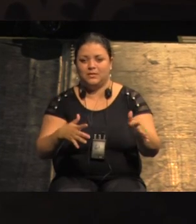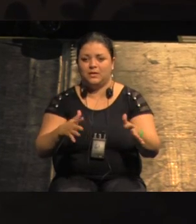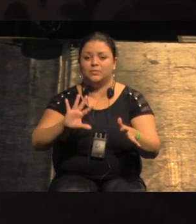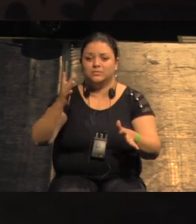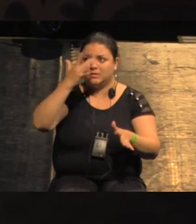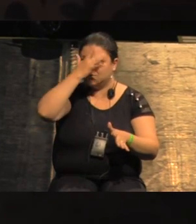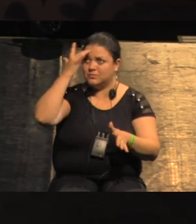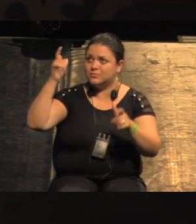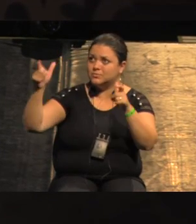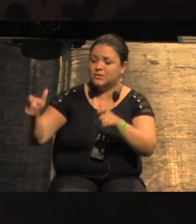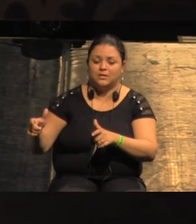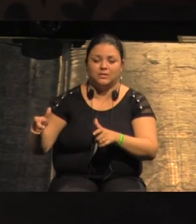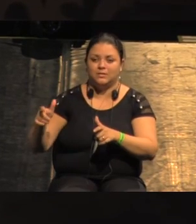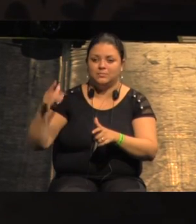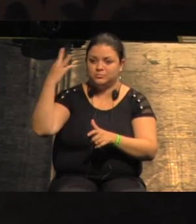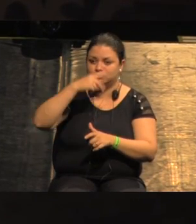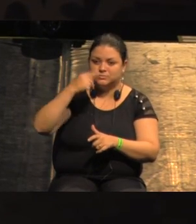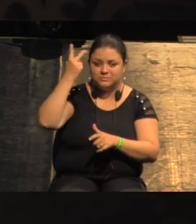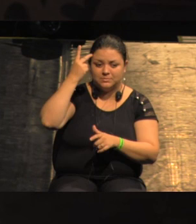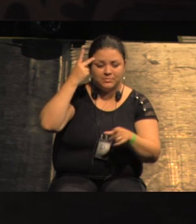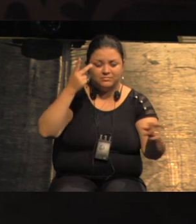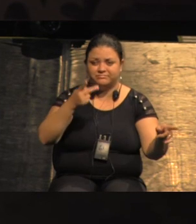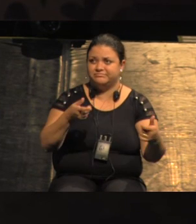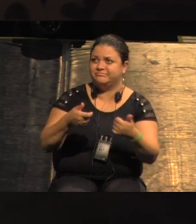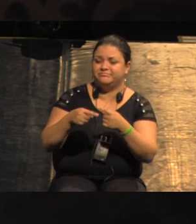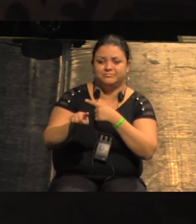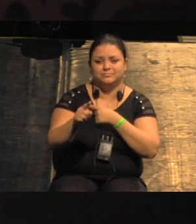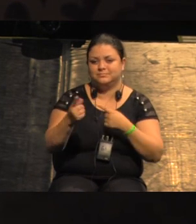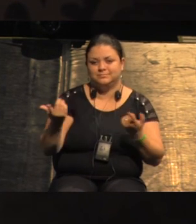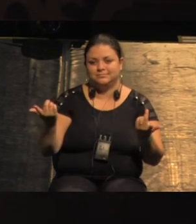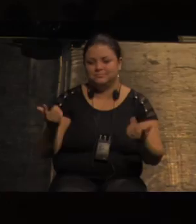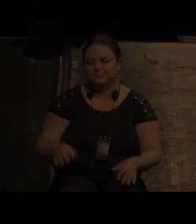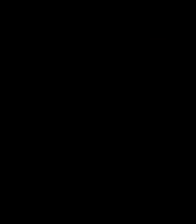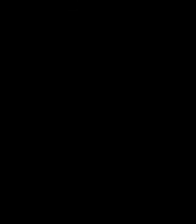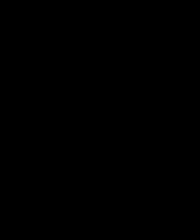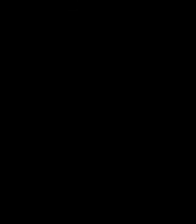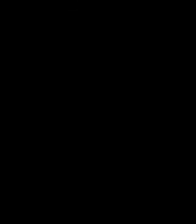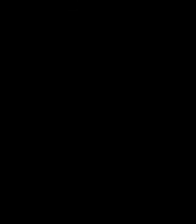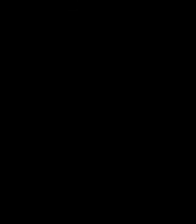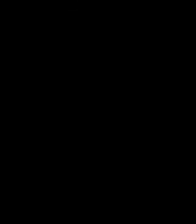mata um patrimônio urbano que é um dos mais ricos que a gente tem como cidade.